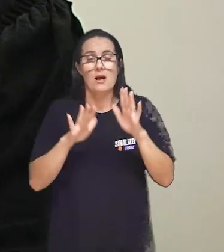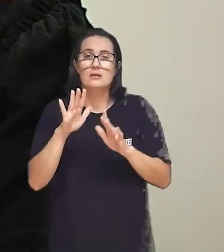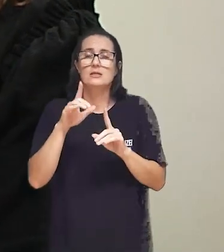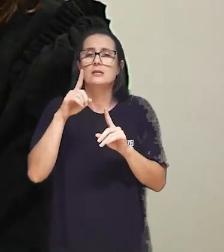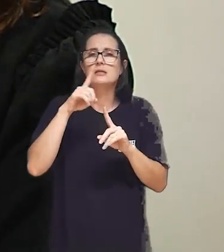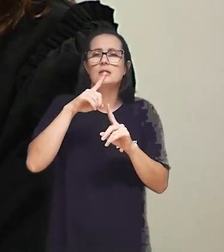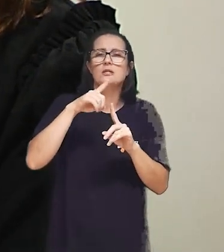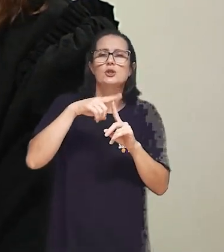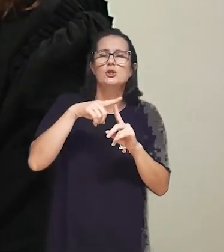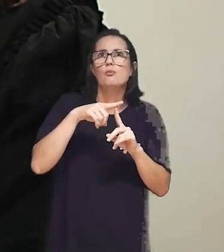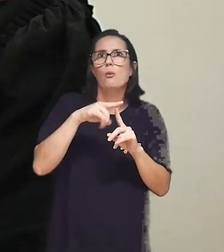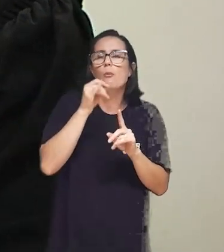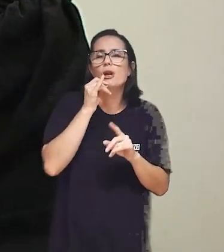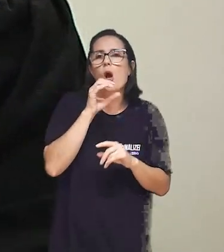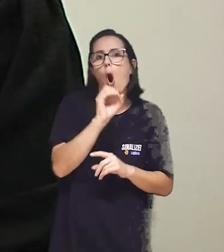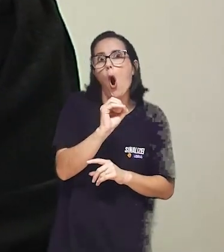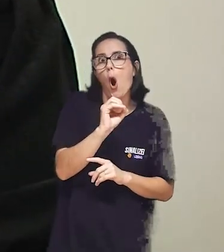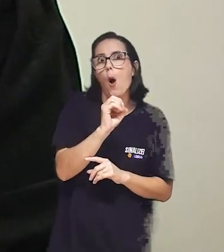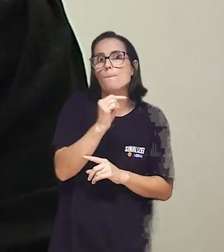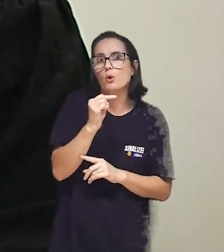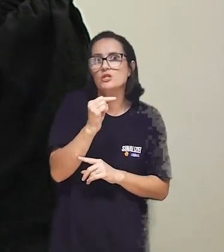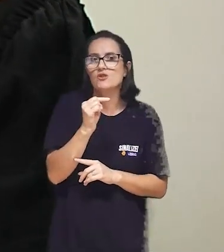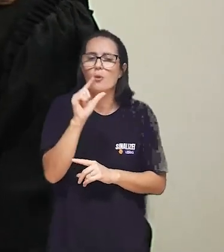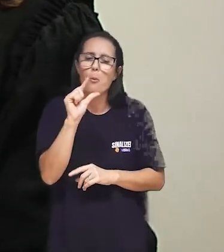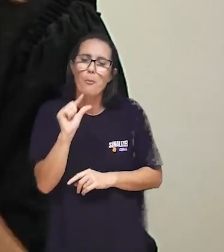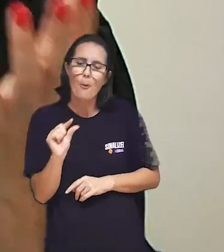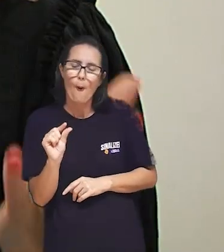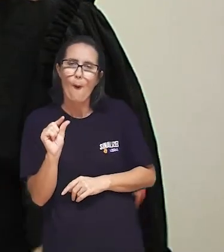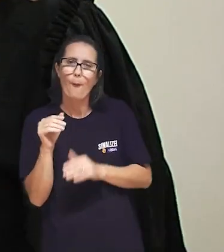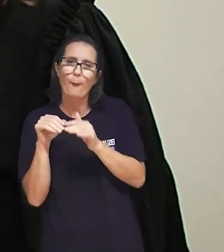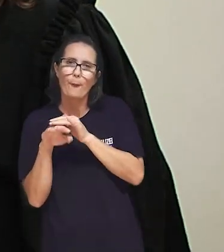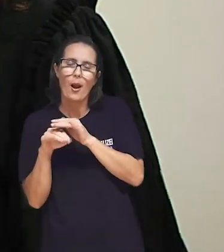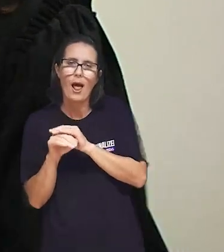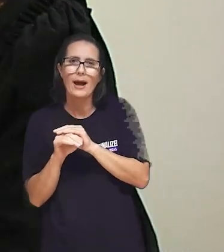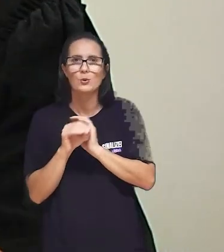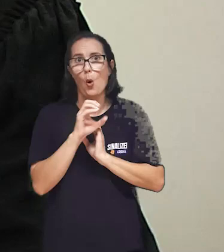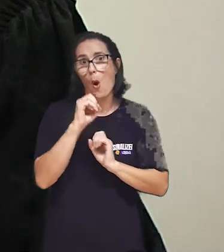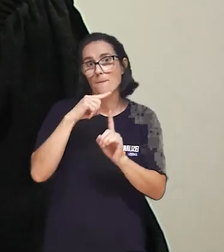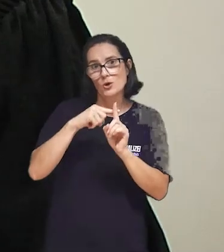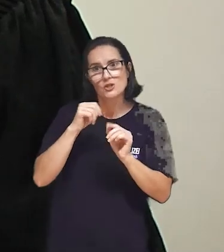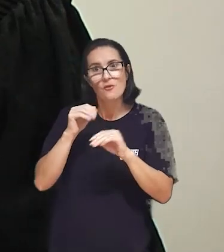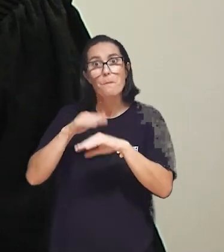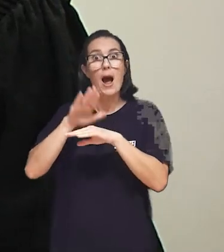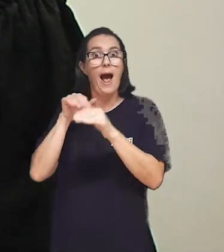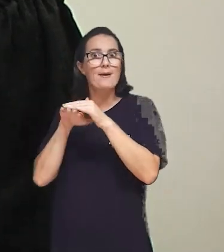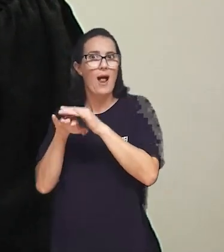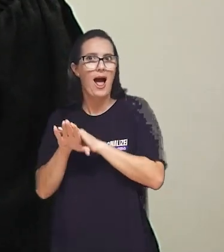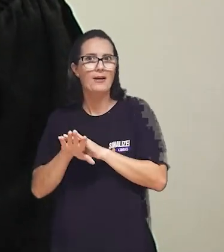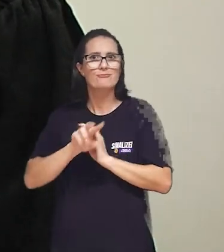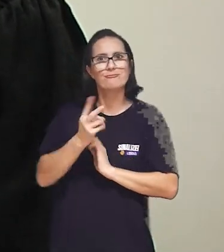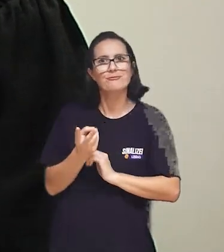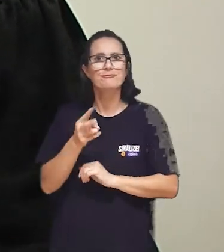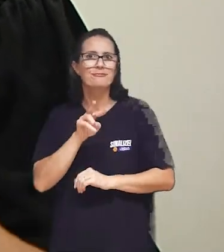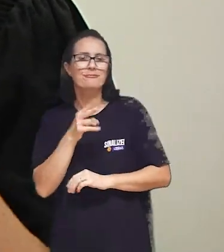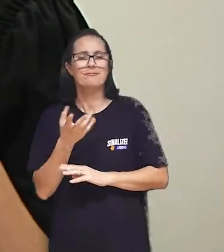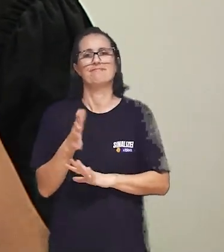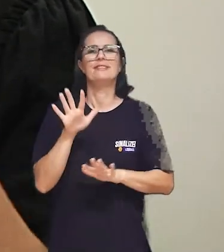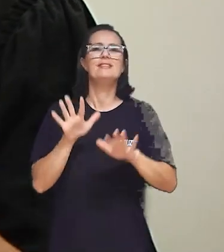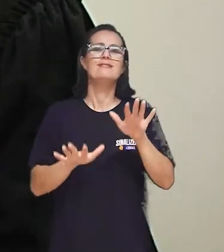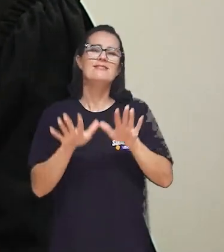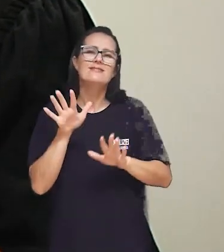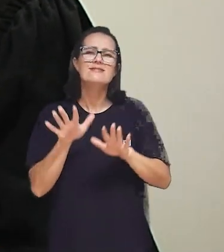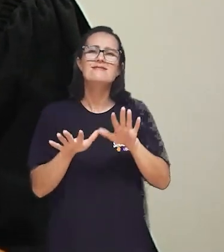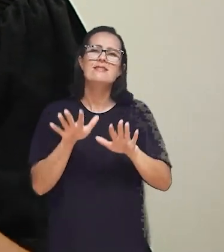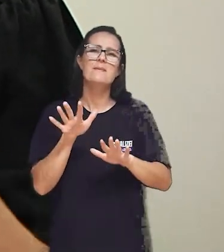uma tipagem baixa, a outra não, aí às vezes várias baixam, aí às vezes a gente tem o estoque adequado. Tudo